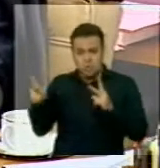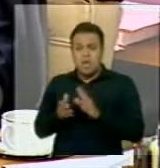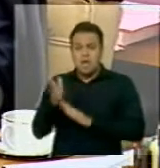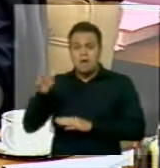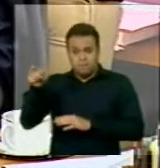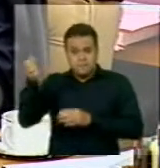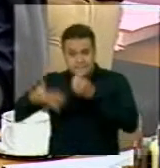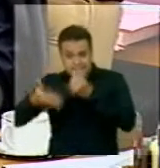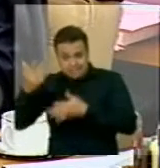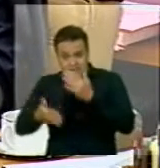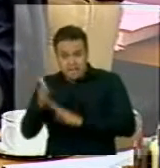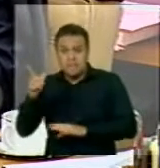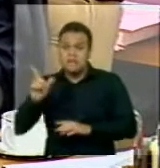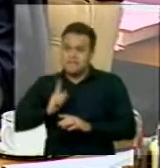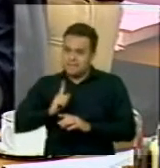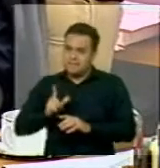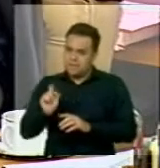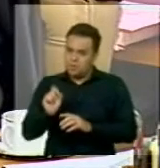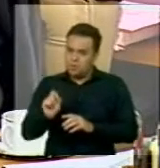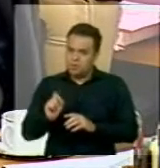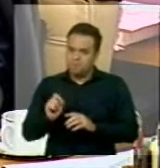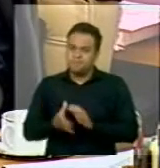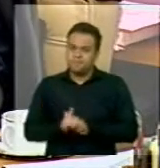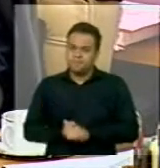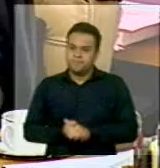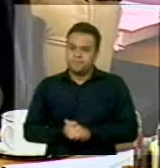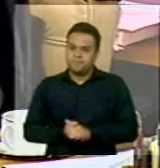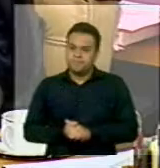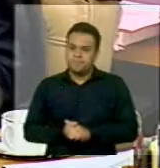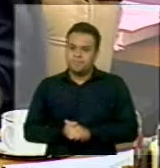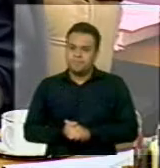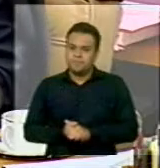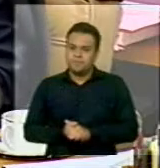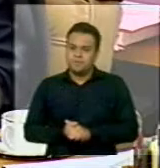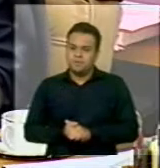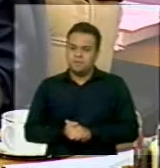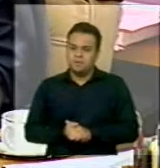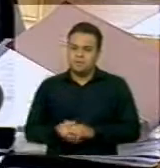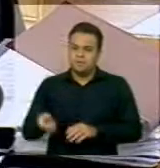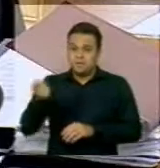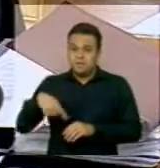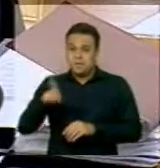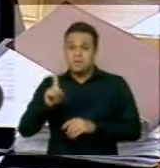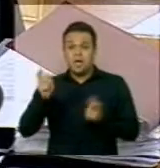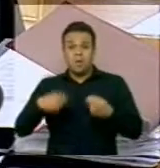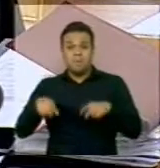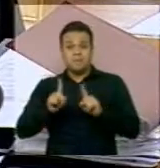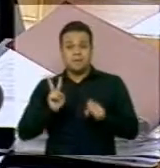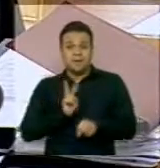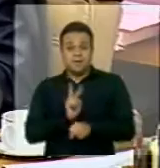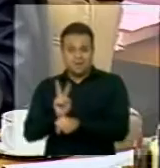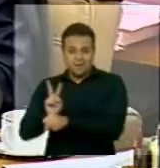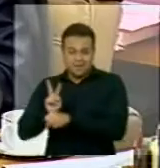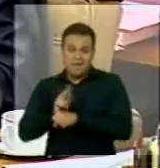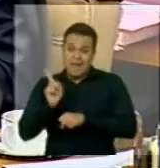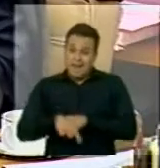está admitindo uma presunção iuris tanto com uma dispensa tucur da vistoria. Isto é um